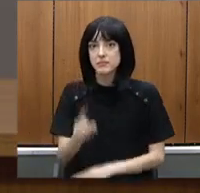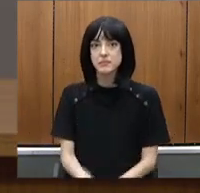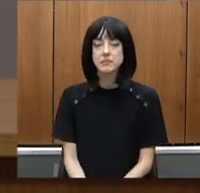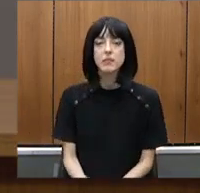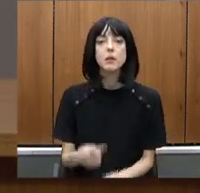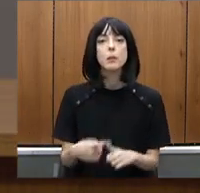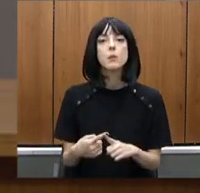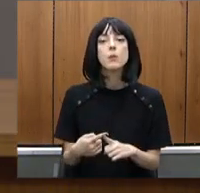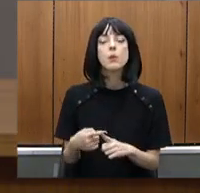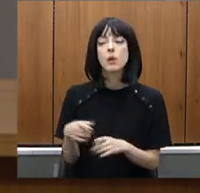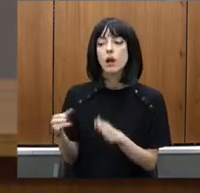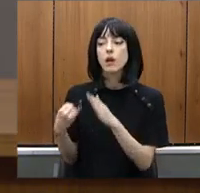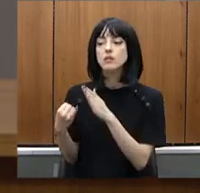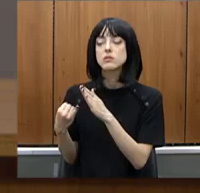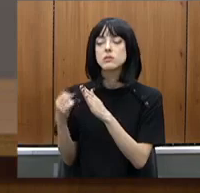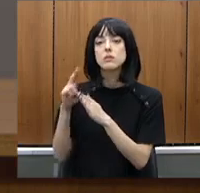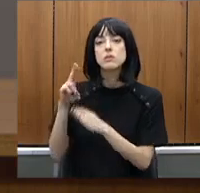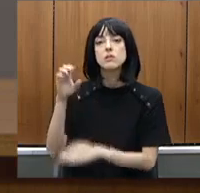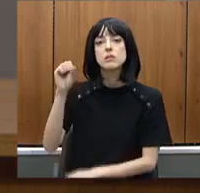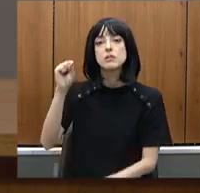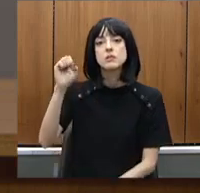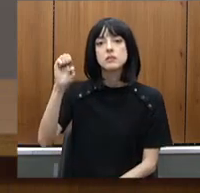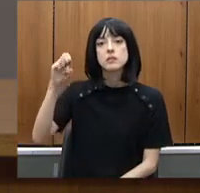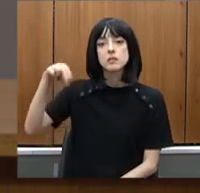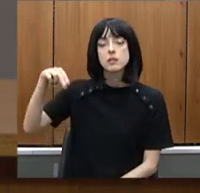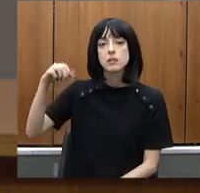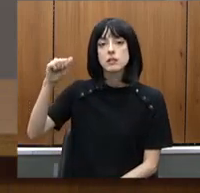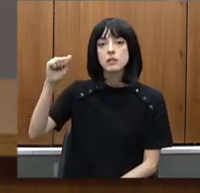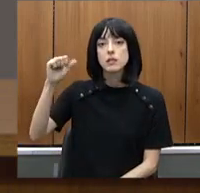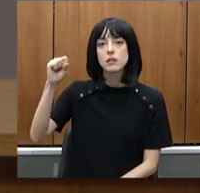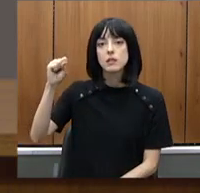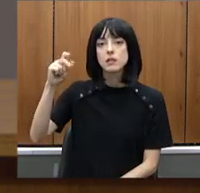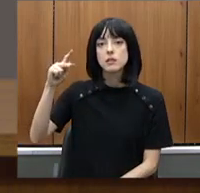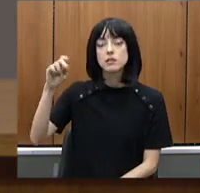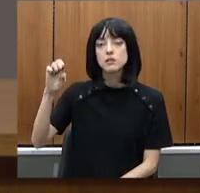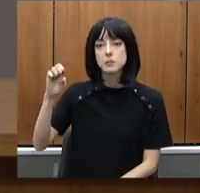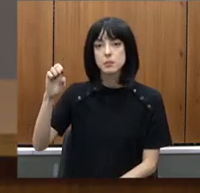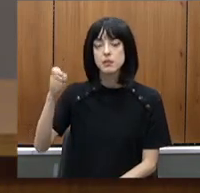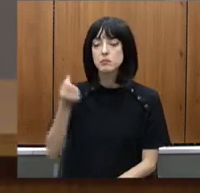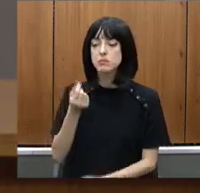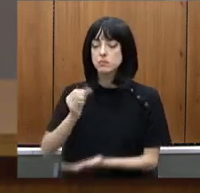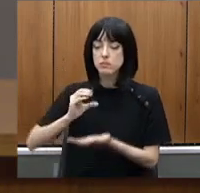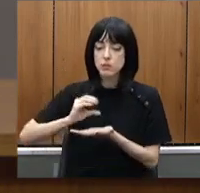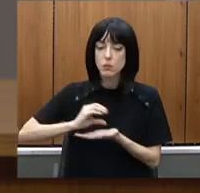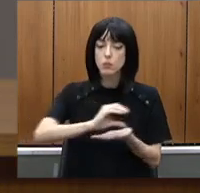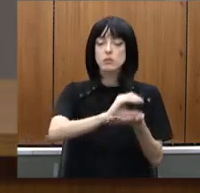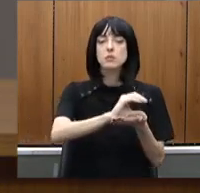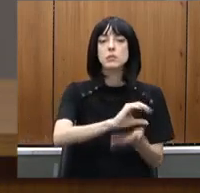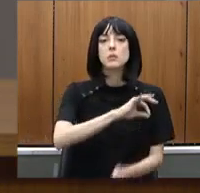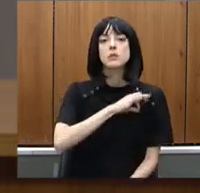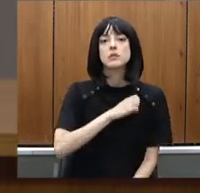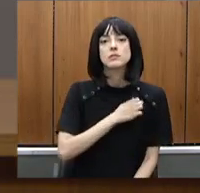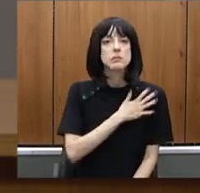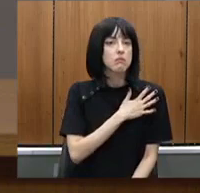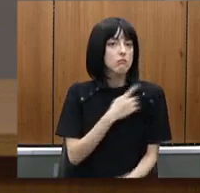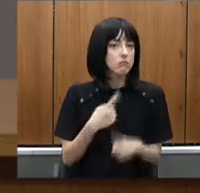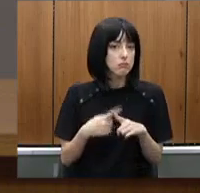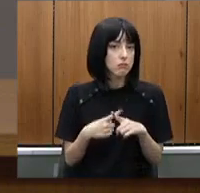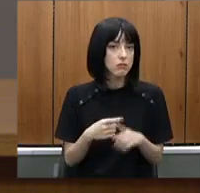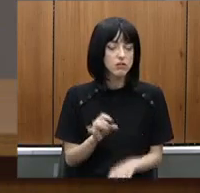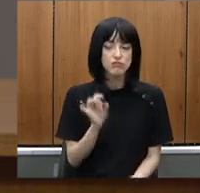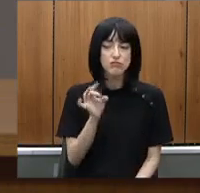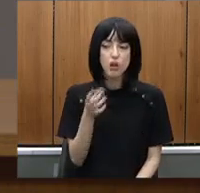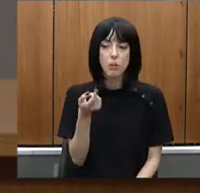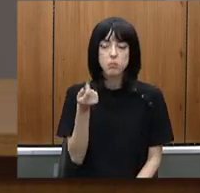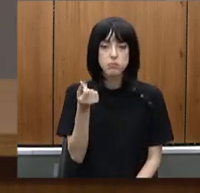para polícia militar é só isso que veio do governo federal porque por exemplo nós devemos ter tá aqui